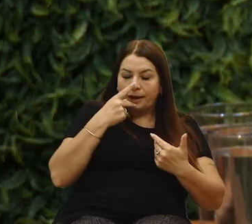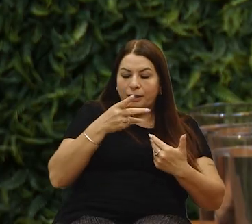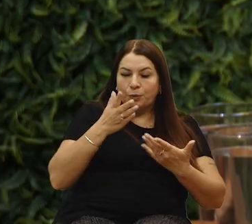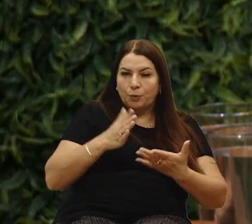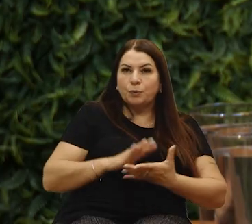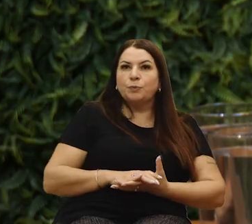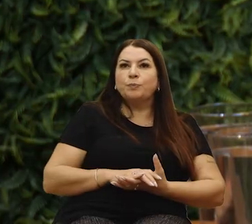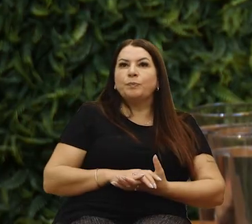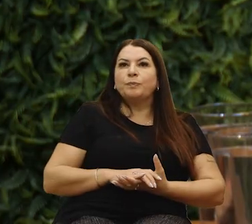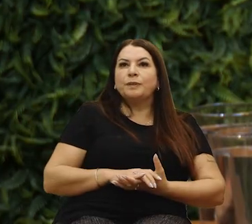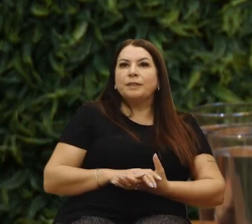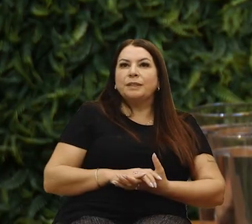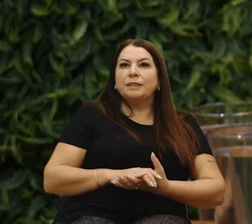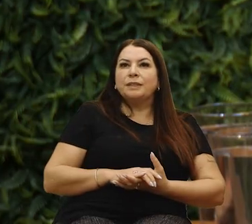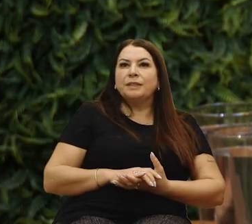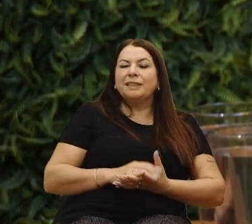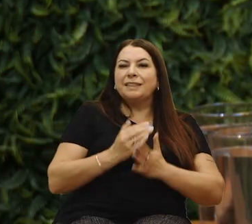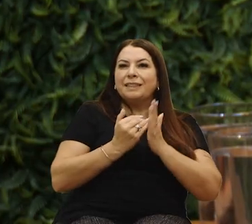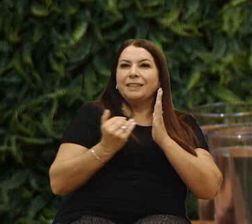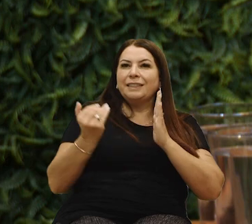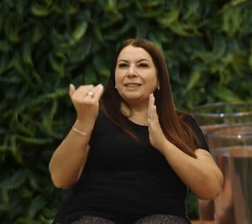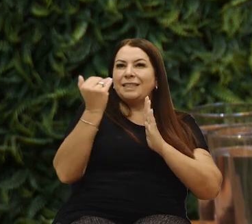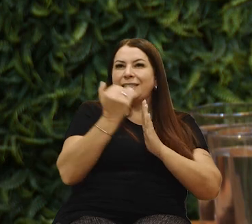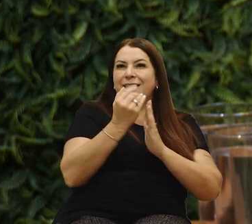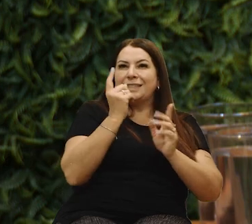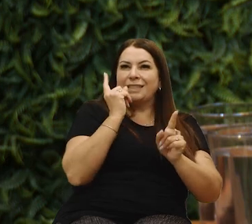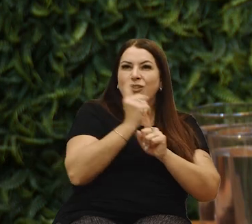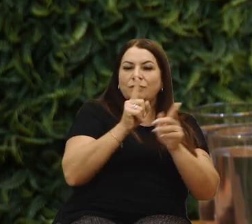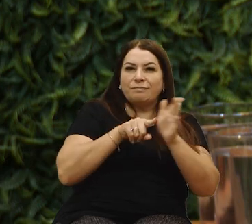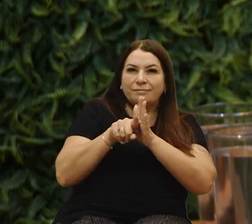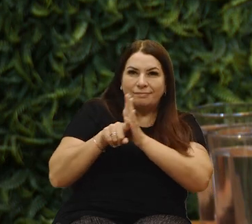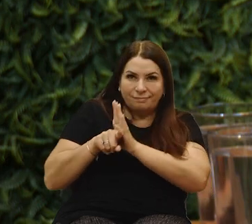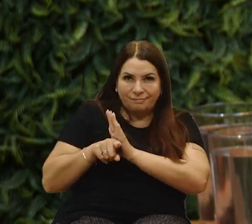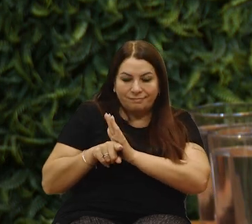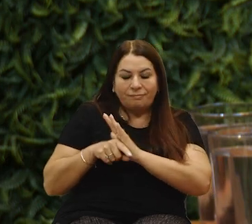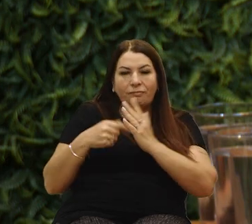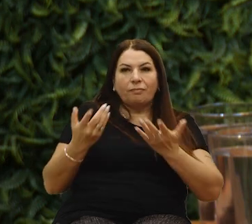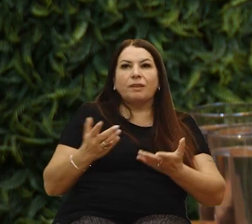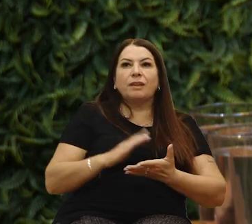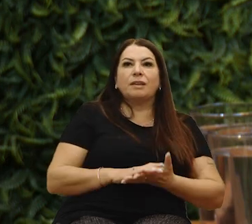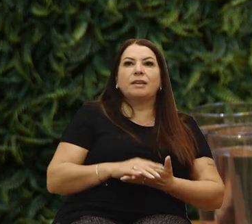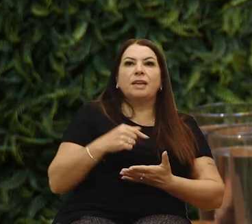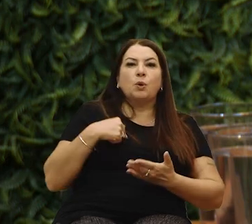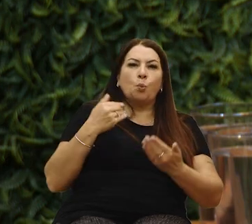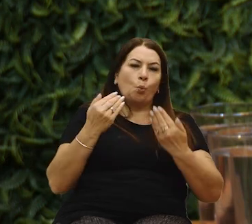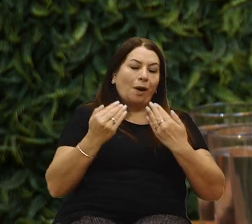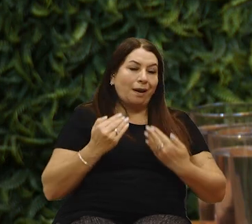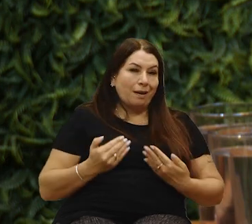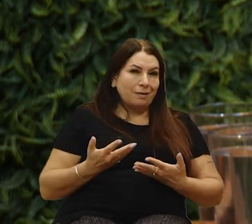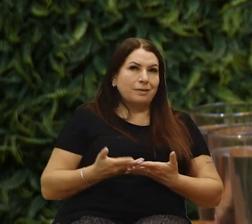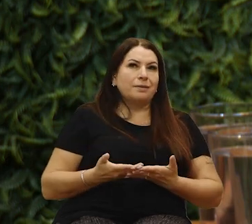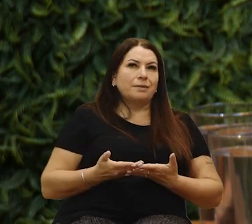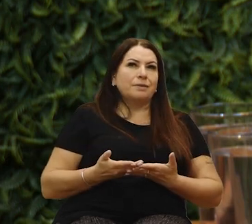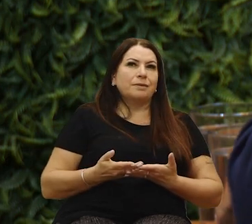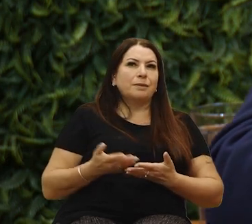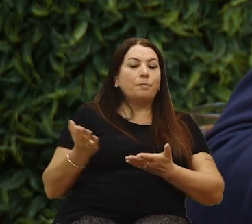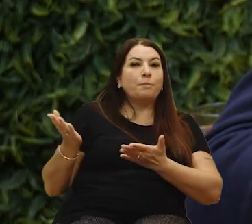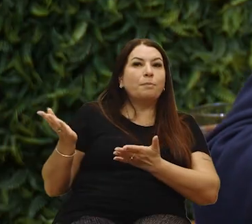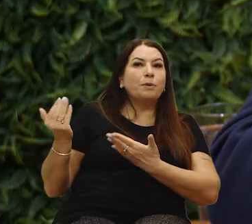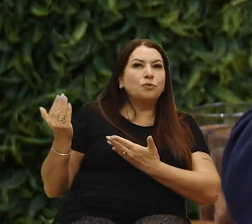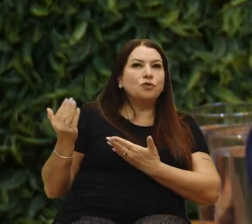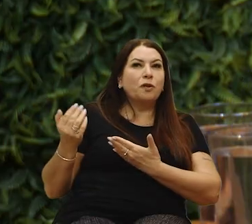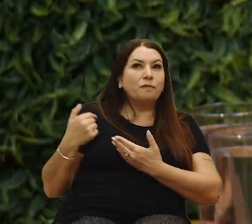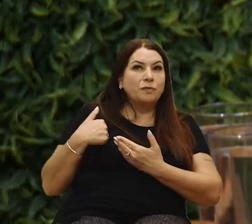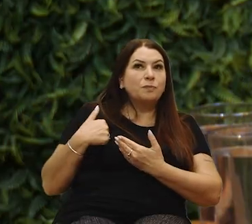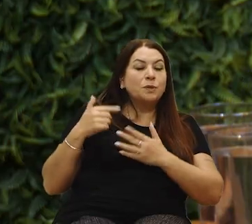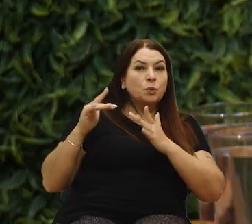levantada hoje ainda, que é a do excesso de diagnósticos, né? Eu analiso, assim, pelos jovens com os